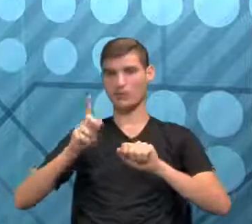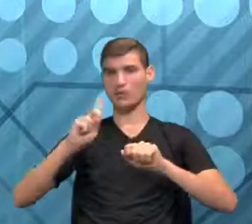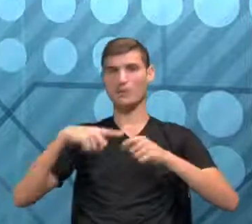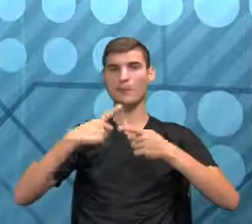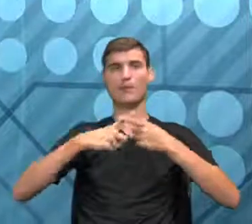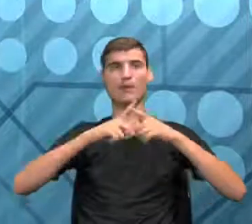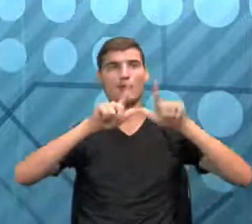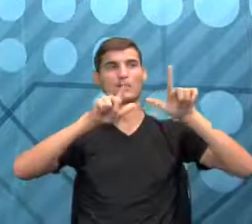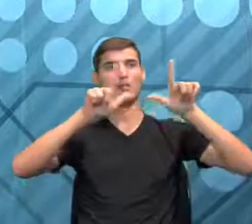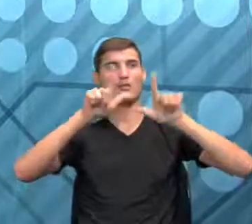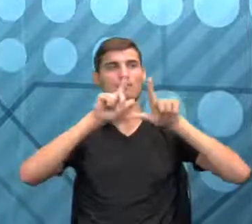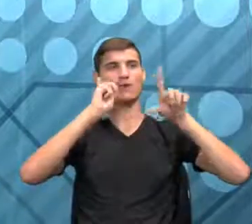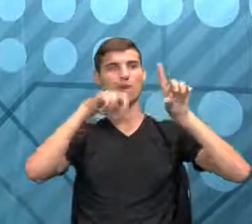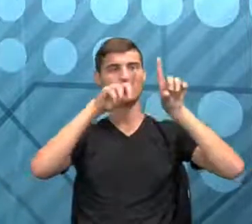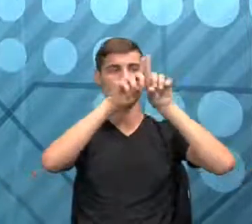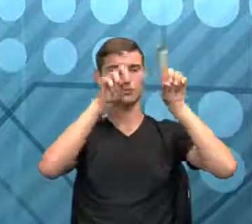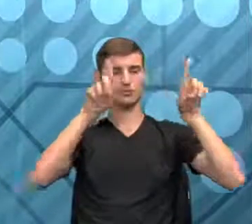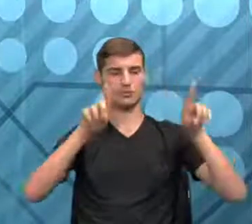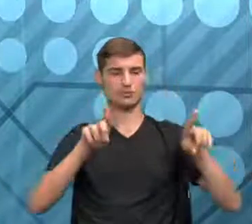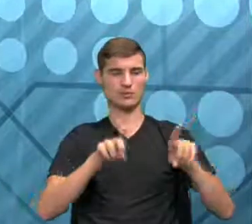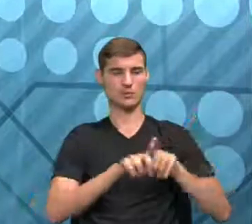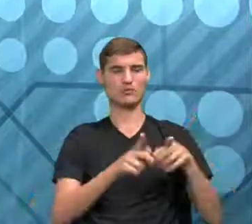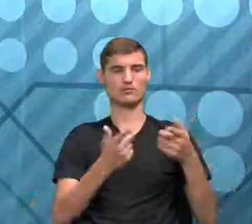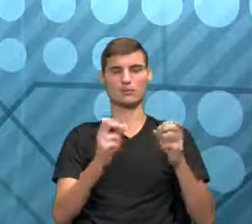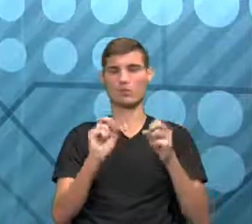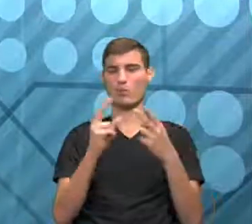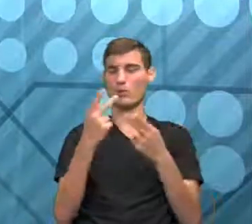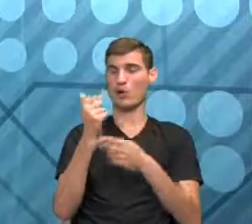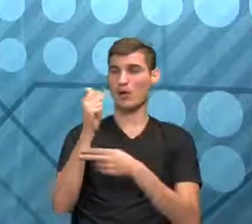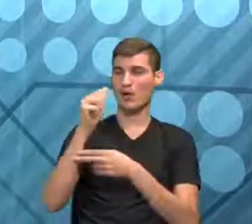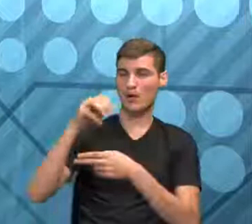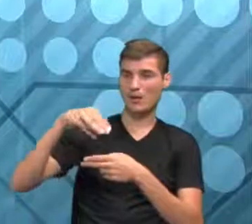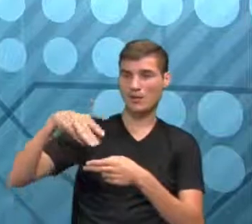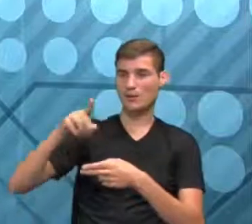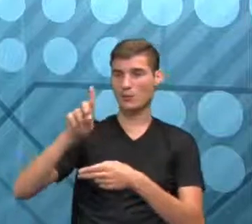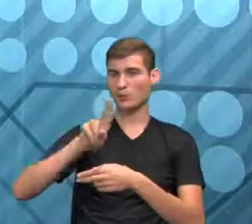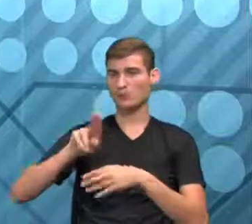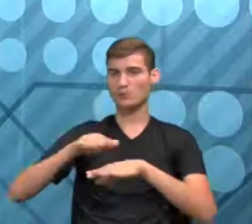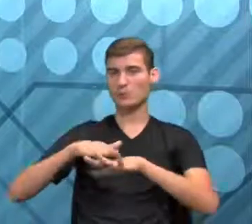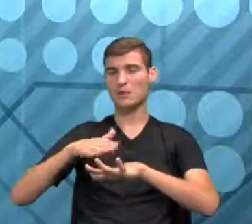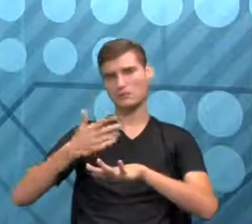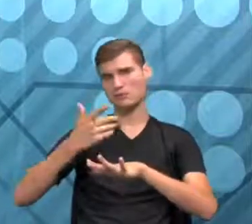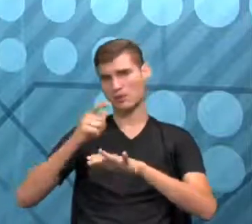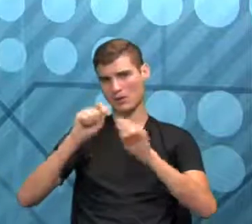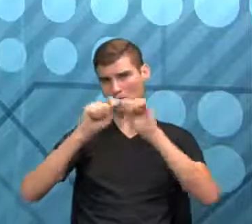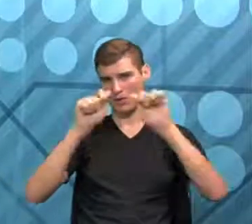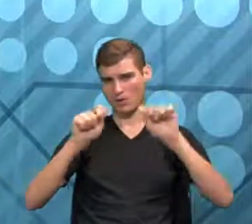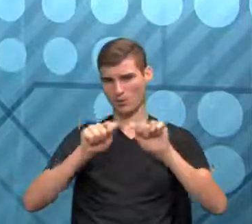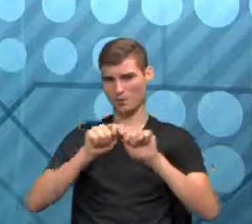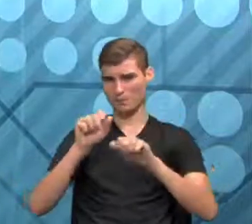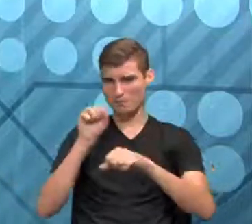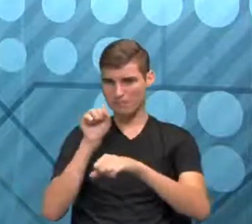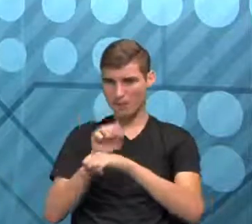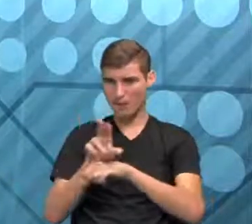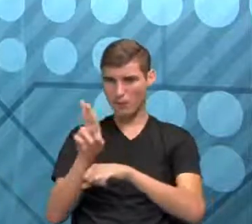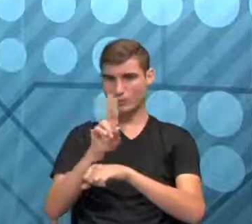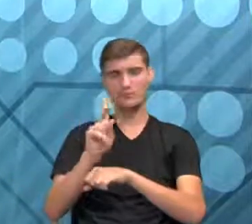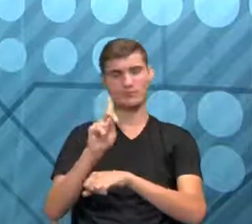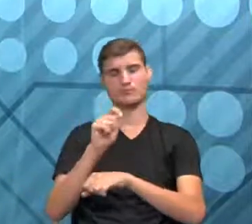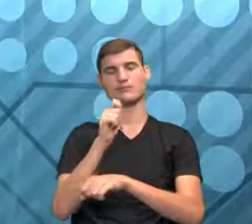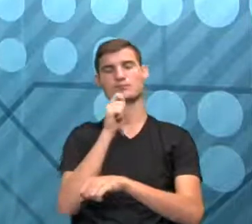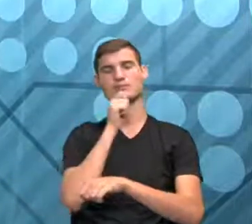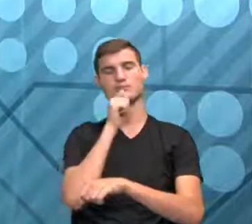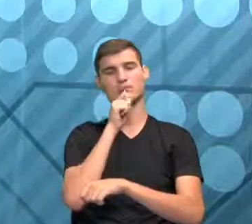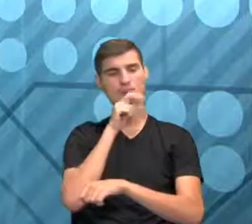digital ou o sinal AM estão sendo não utilizados mais que a portadora analógica vai parar de ser utilizada. Não, a portadora analógica